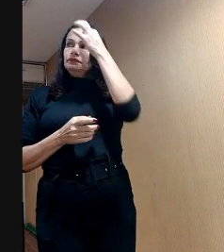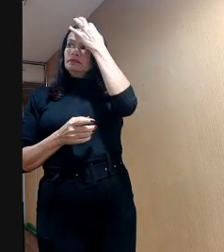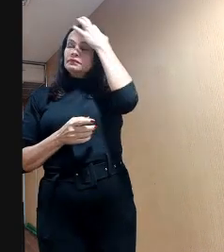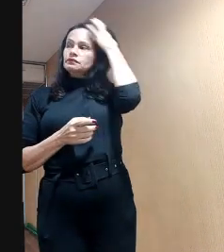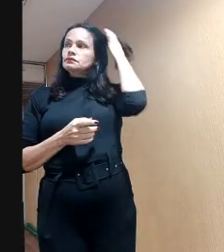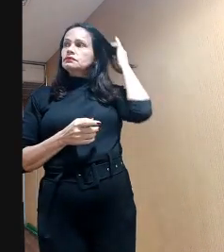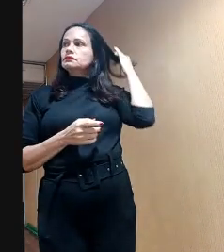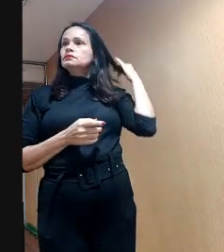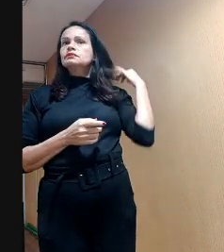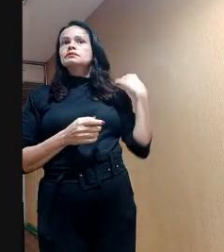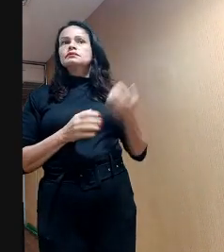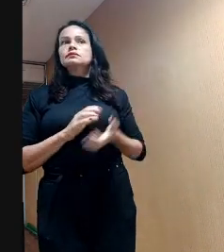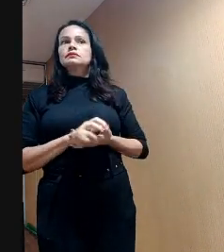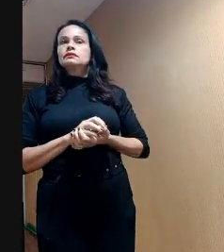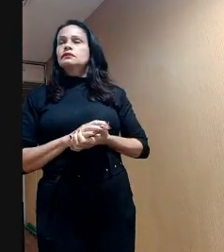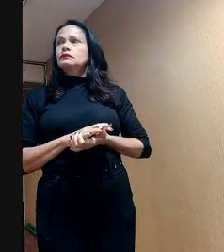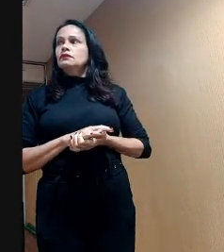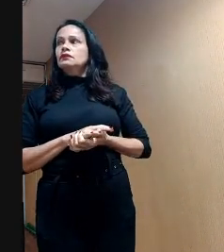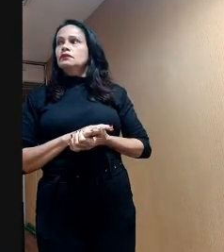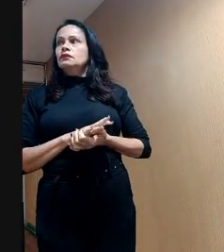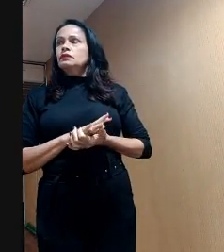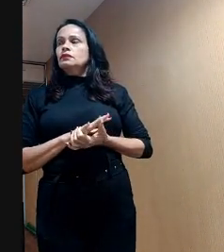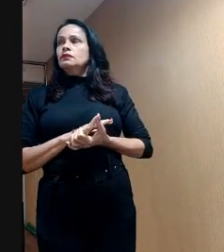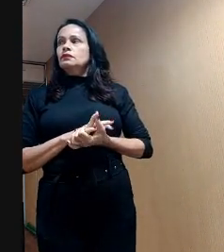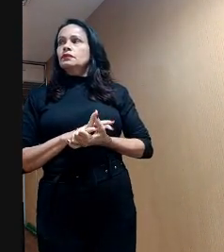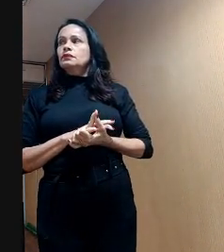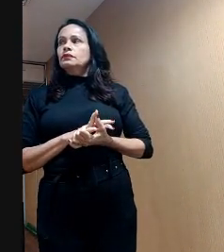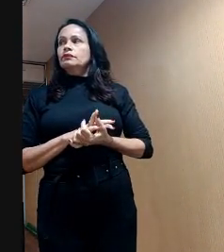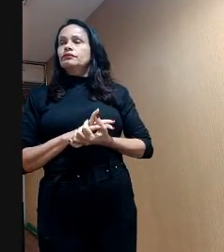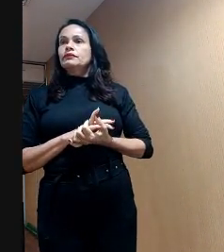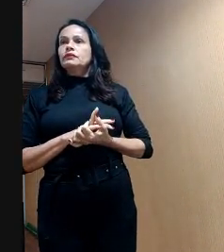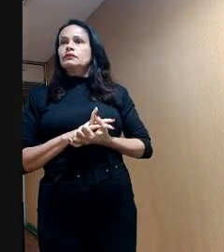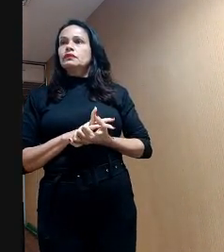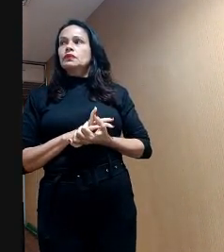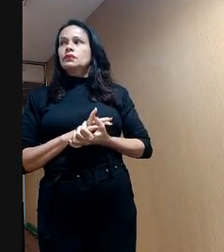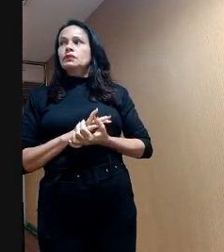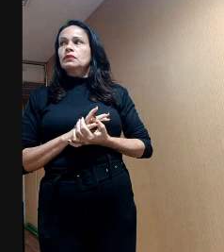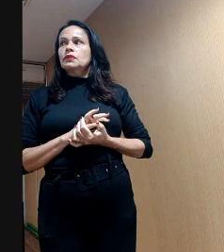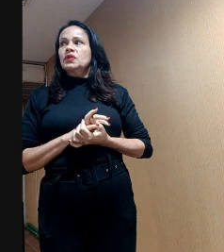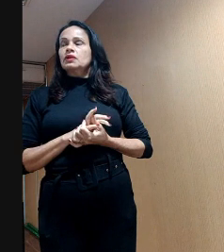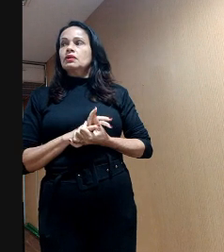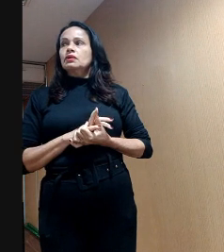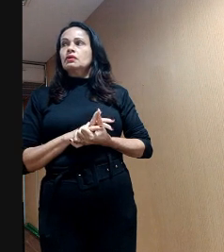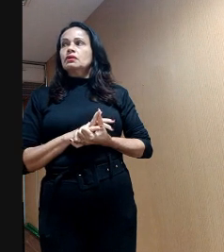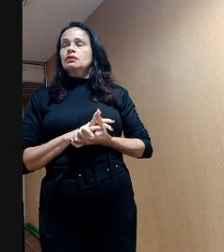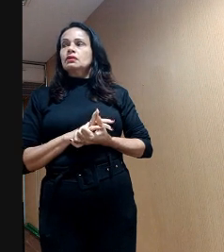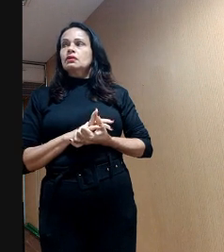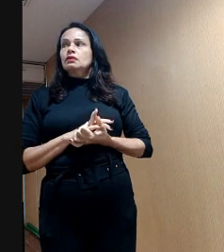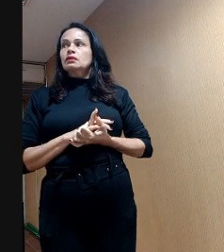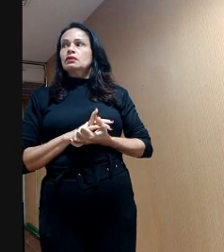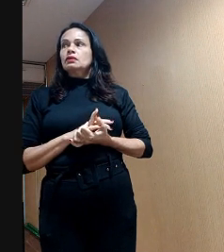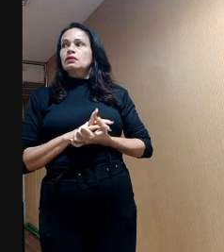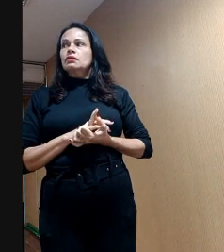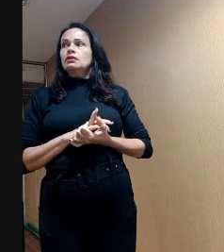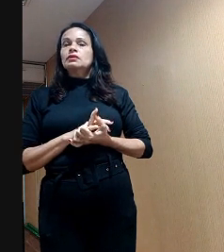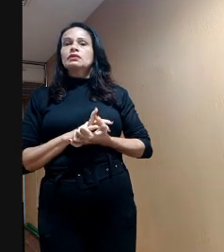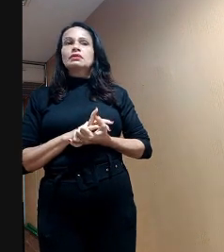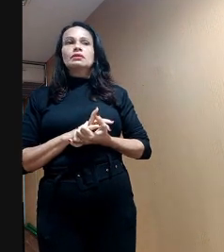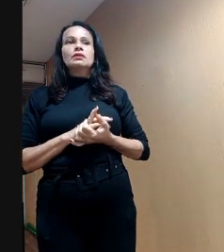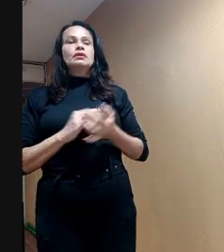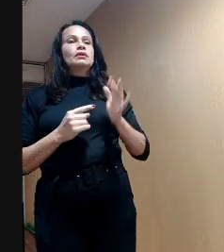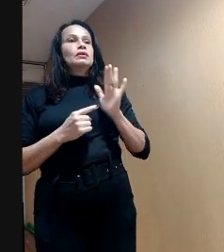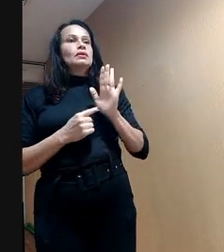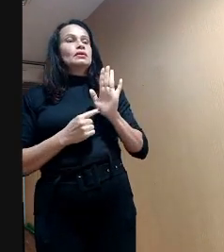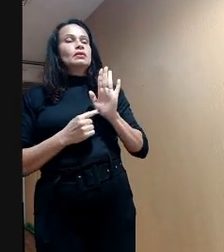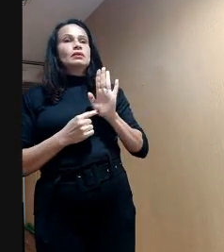bem distintos, né, desses que estamos acontecendo em Pesqueira, e que demonstra toda a riqueza, né, toda